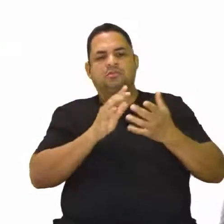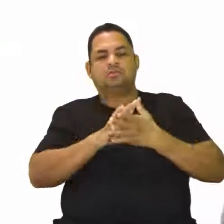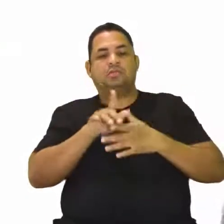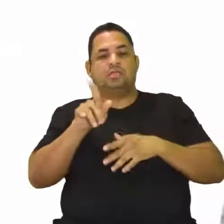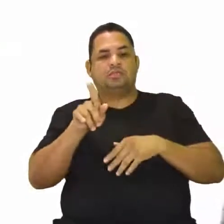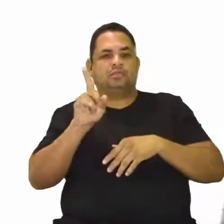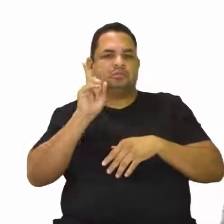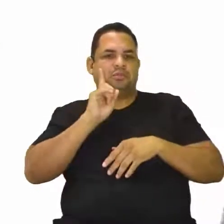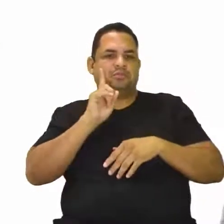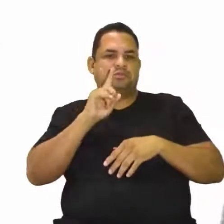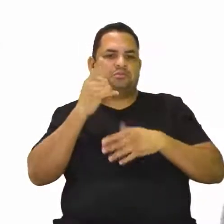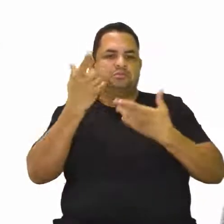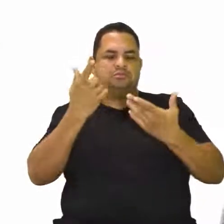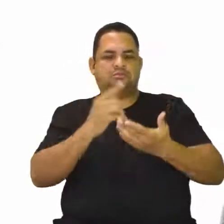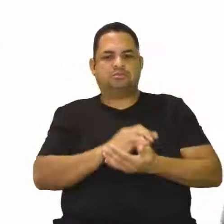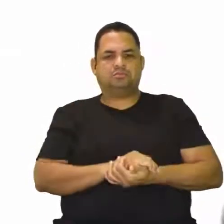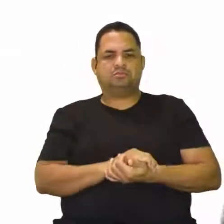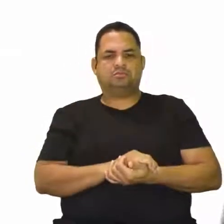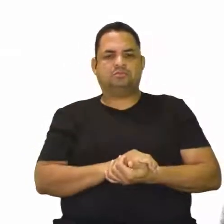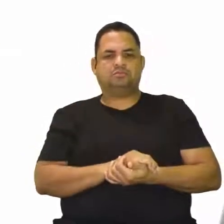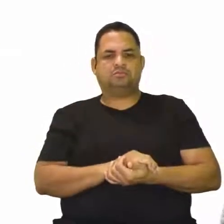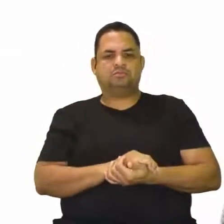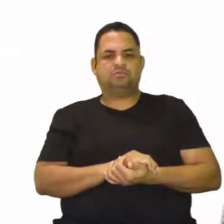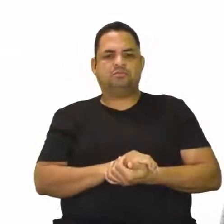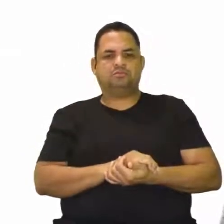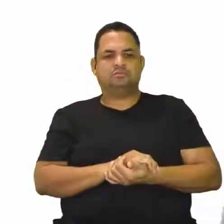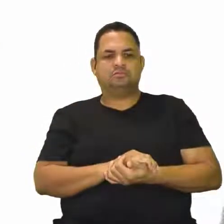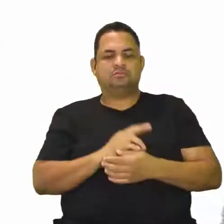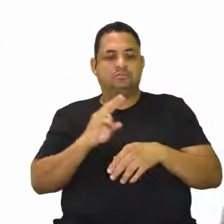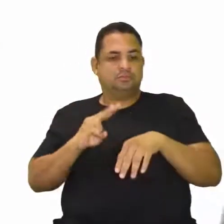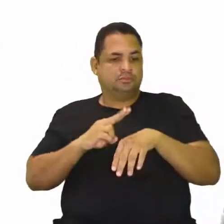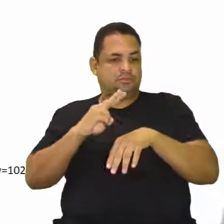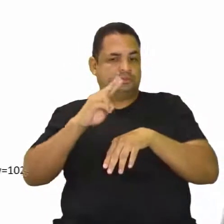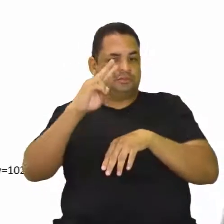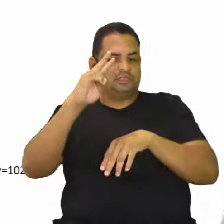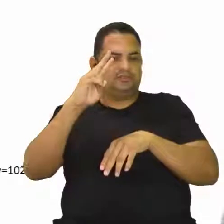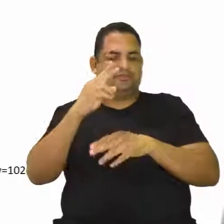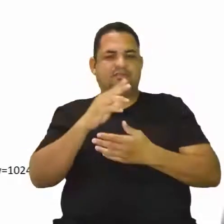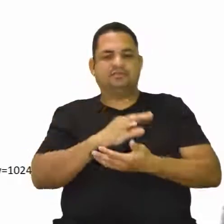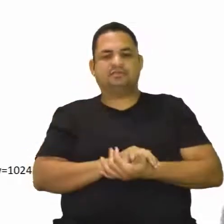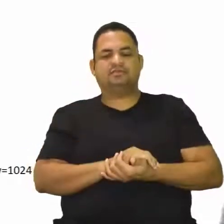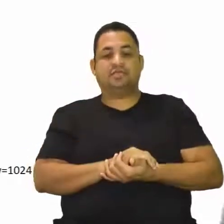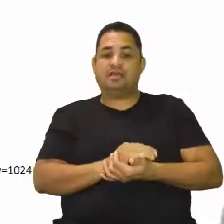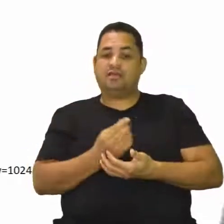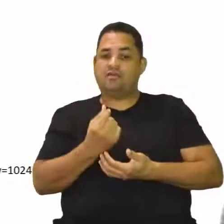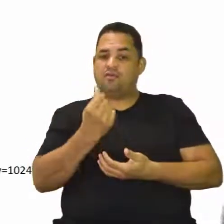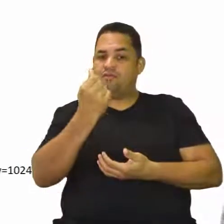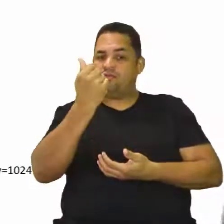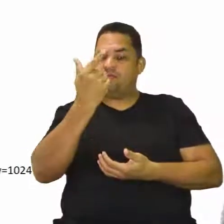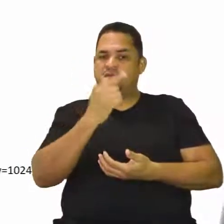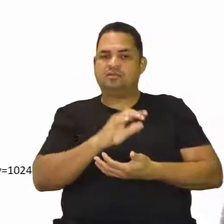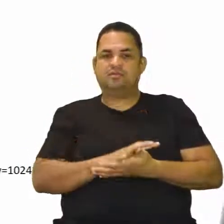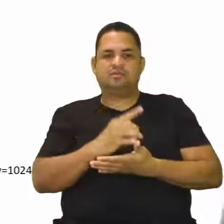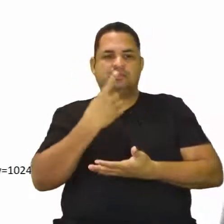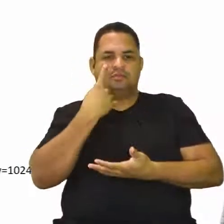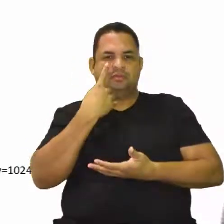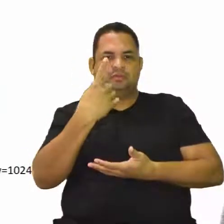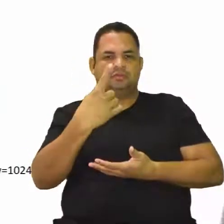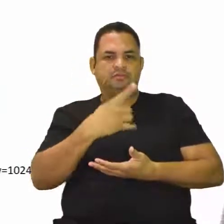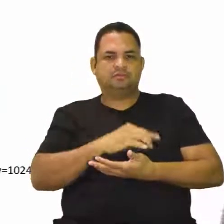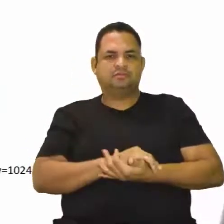daquele país o hotel vantagem ganhou-se muito né Observe